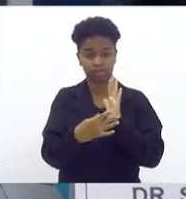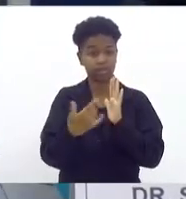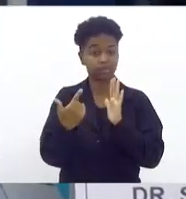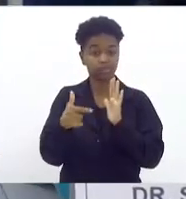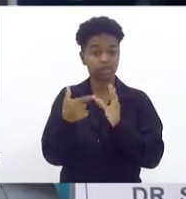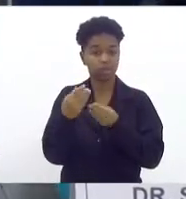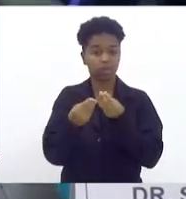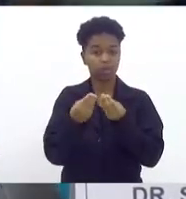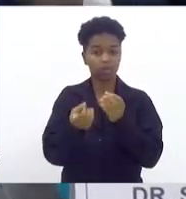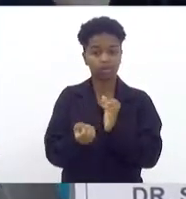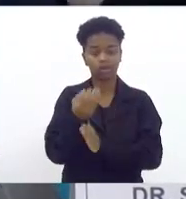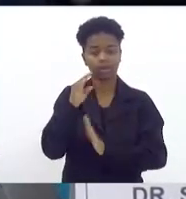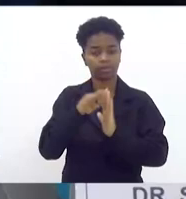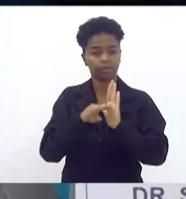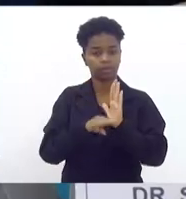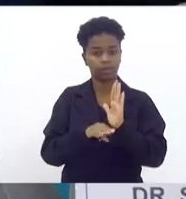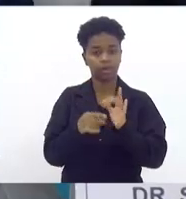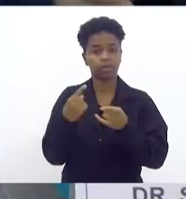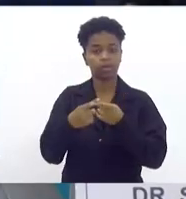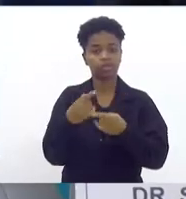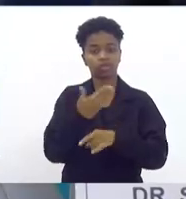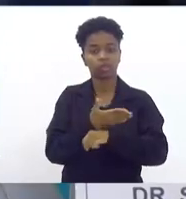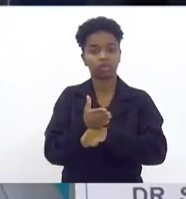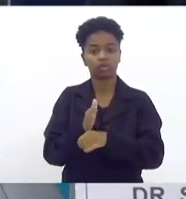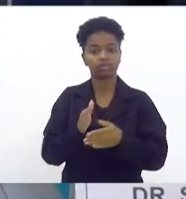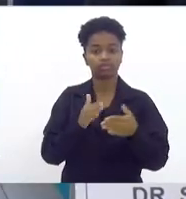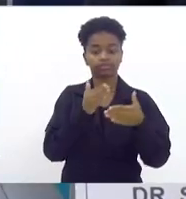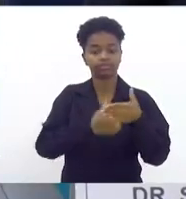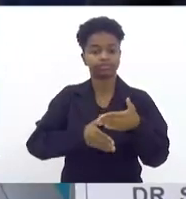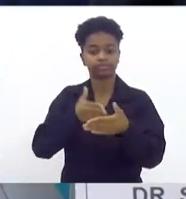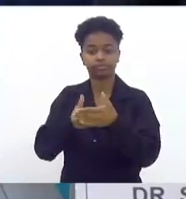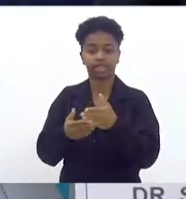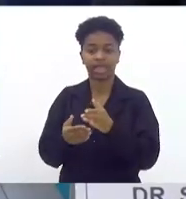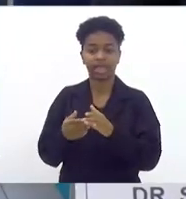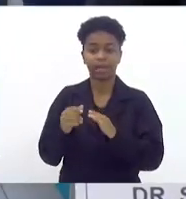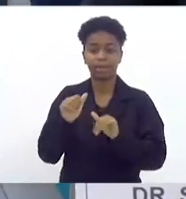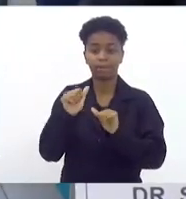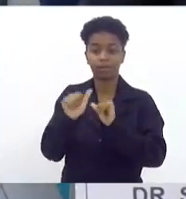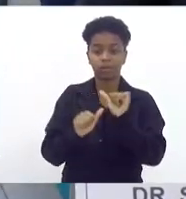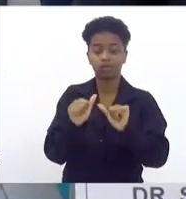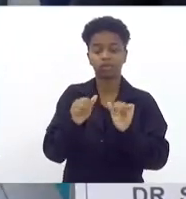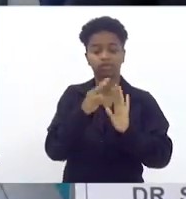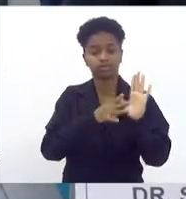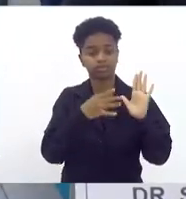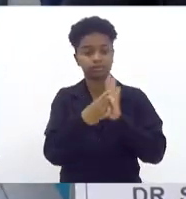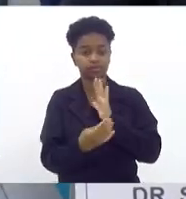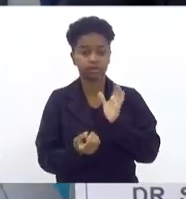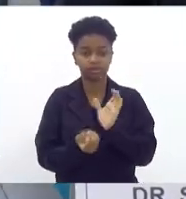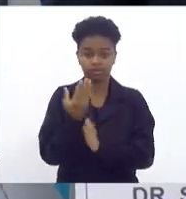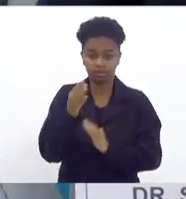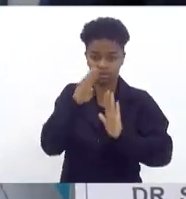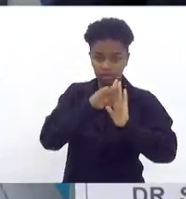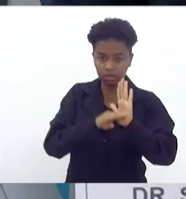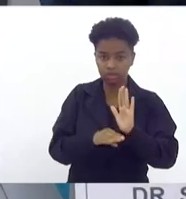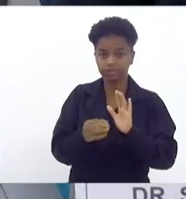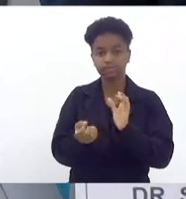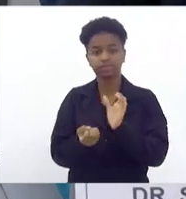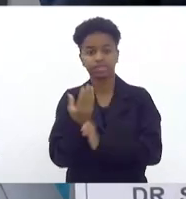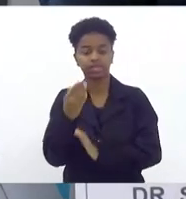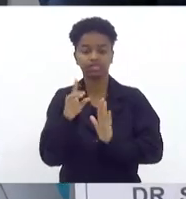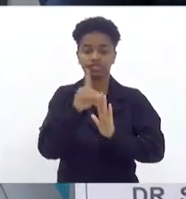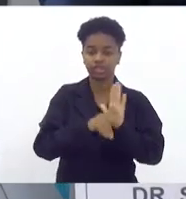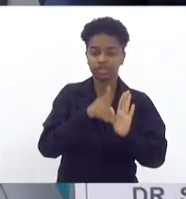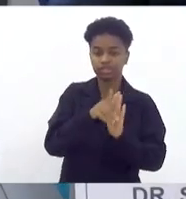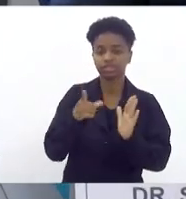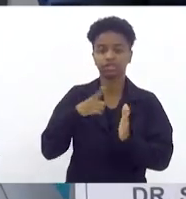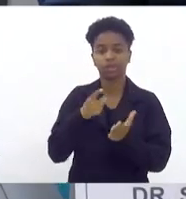criar programa. A gente está se deparando com isso toda hora. Altera o calendário, cria o programa tal, estabelece diretriz para não sei o quê, e cria obrigação para o Estado